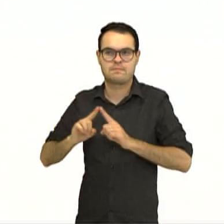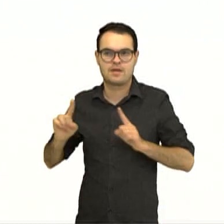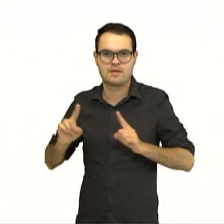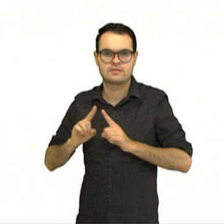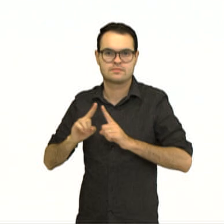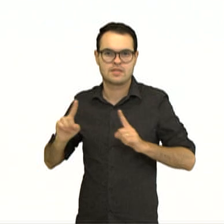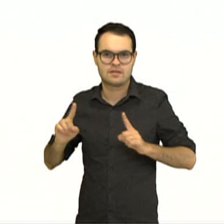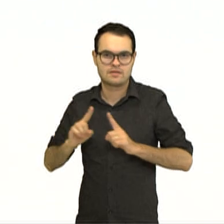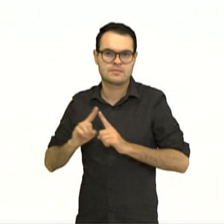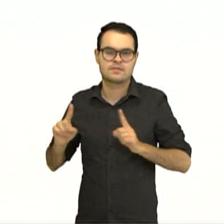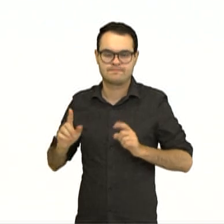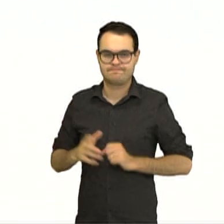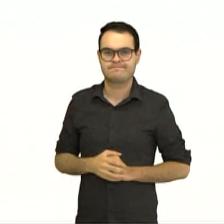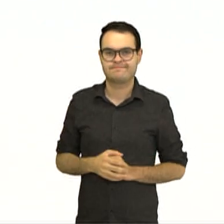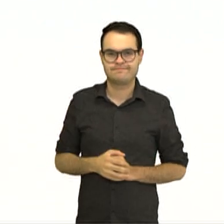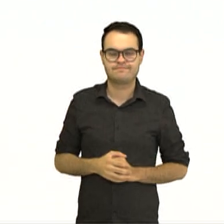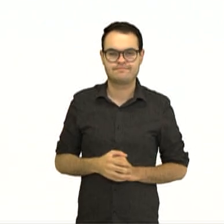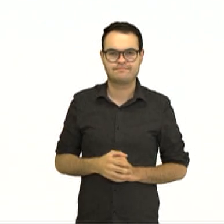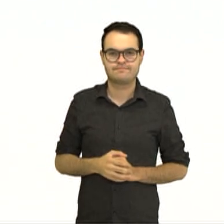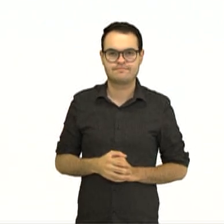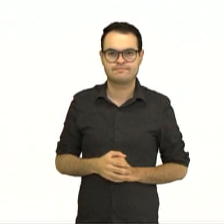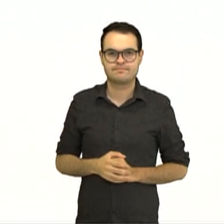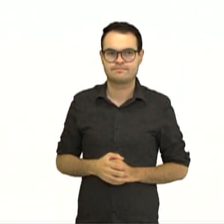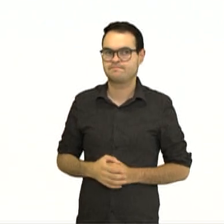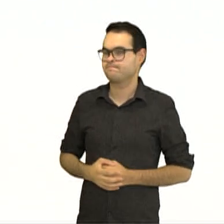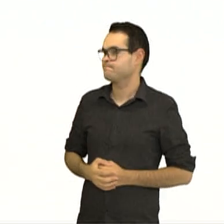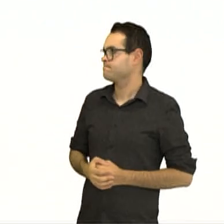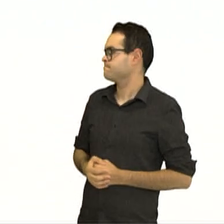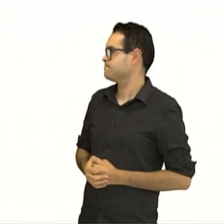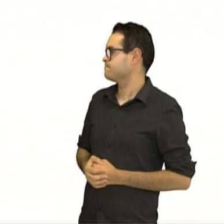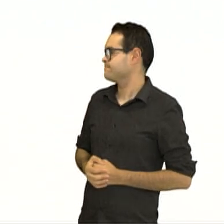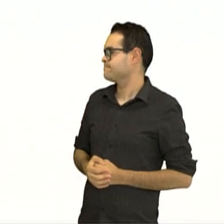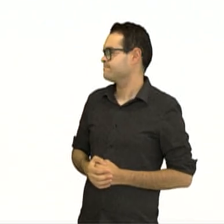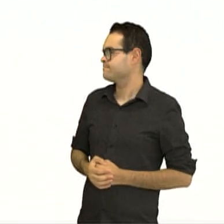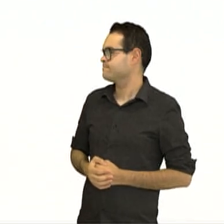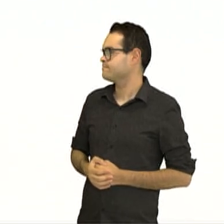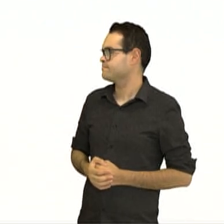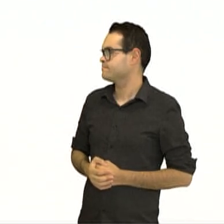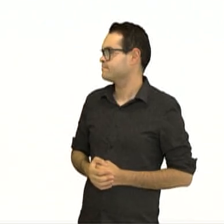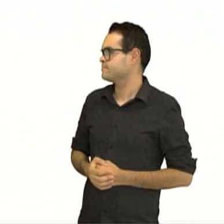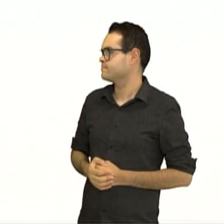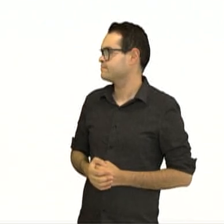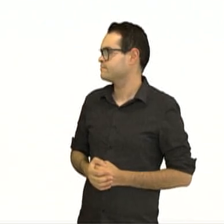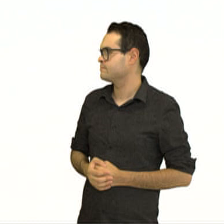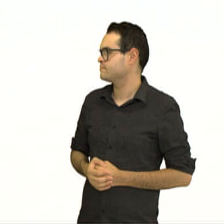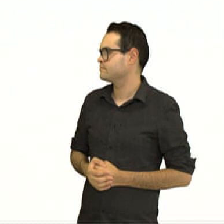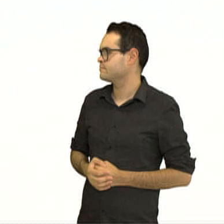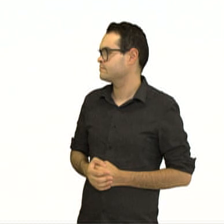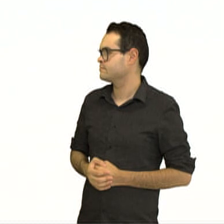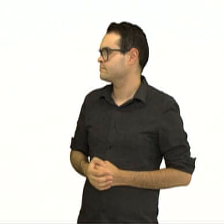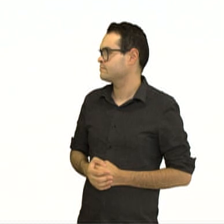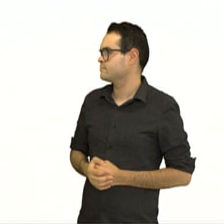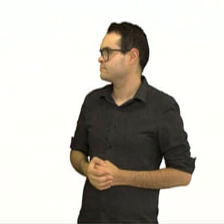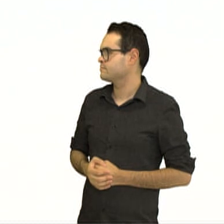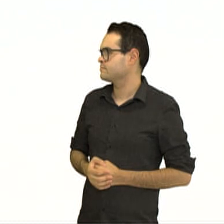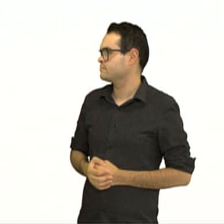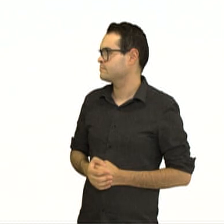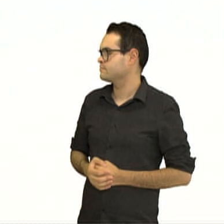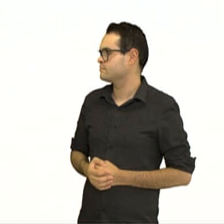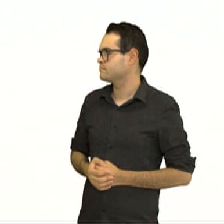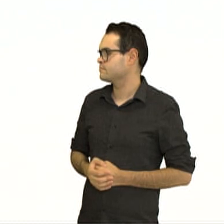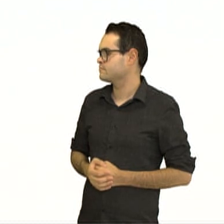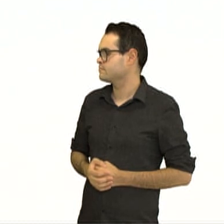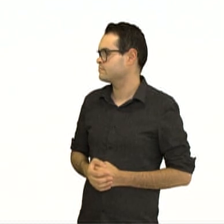né? Based on our discussions and looking at the slide, do you understand that hesitation